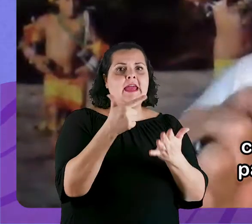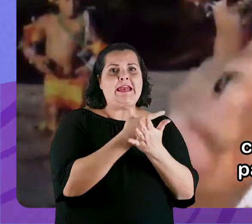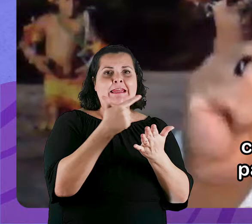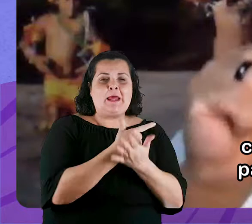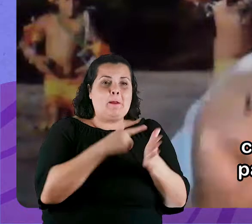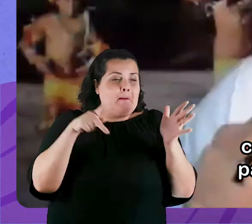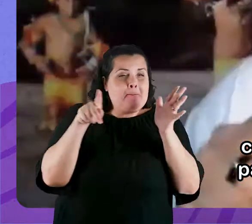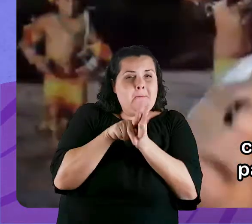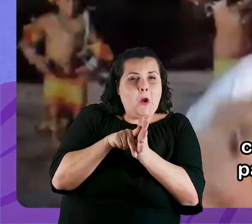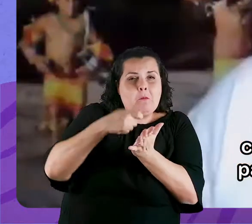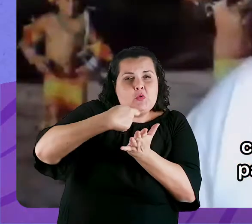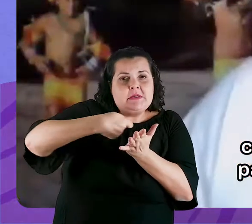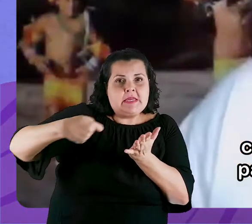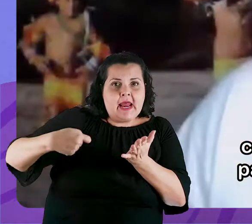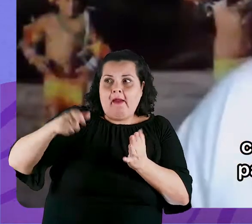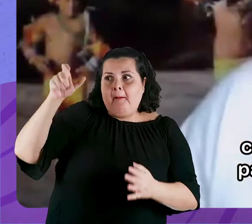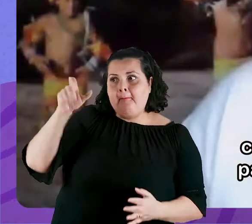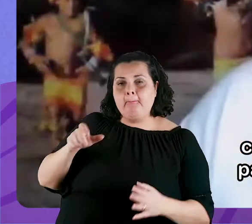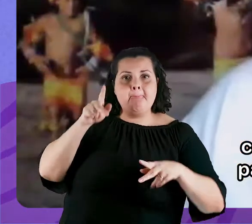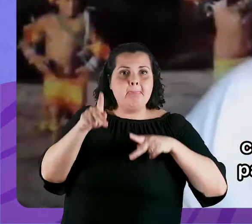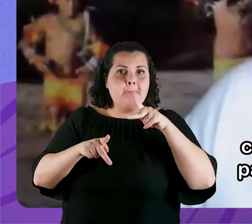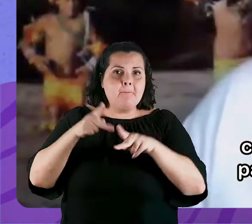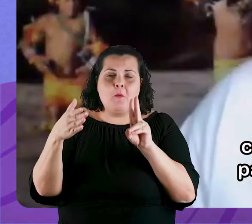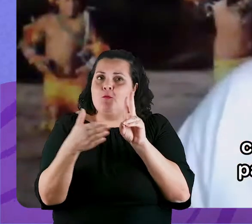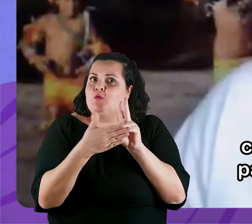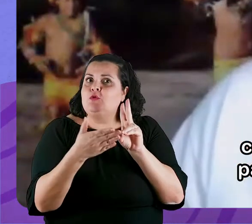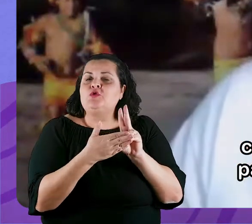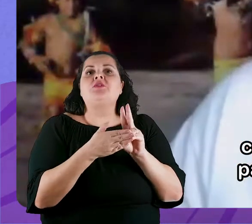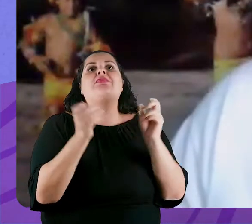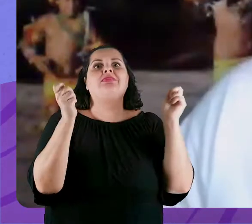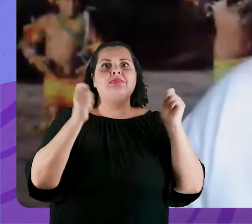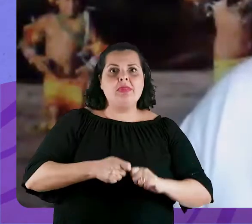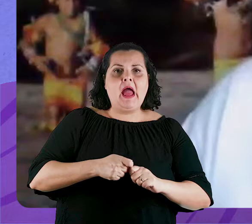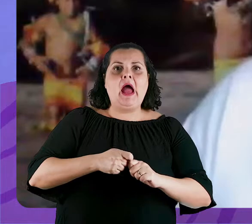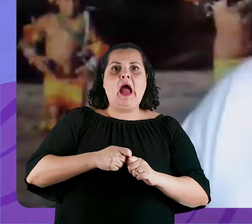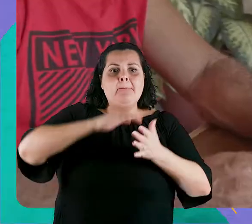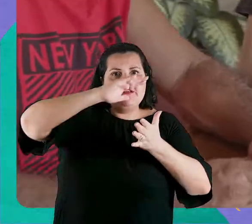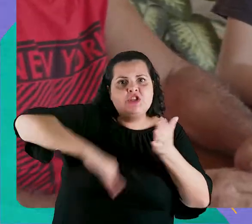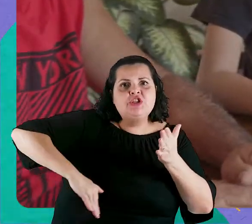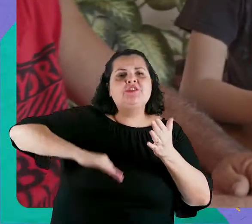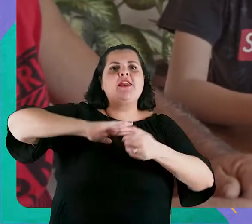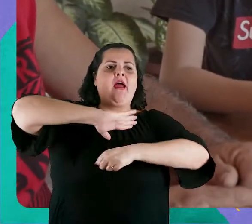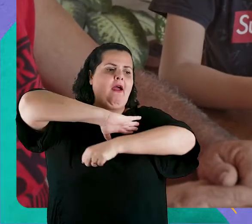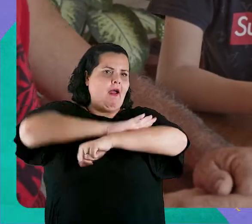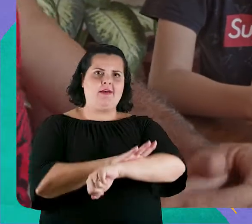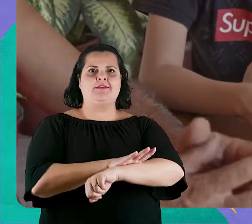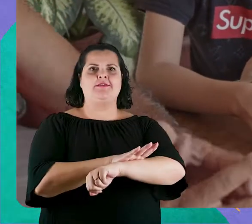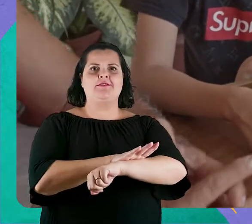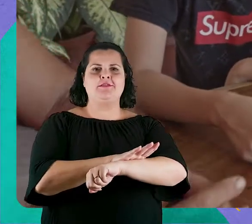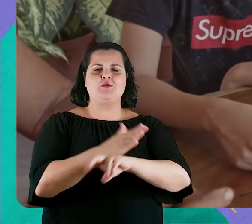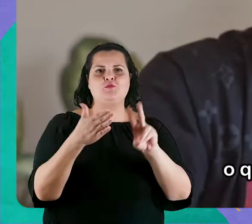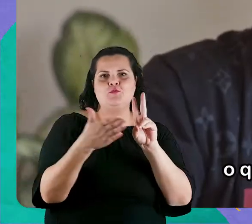caminho muito importante para a gente romper com o racismo, com os estereótipos das